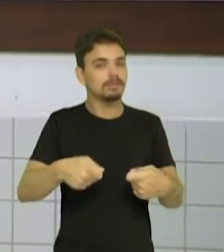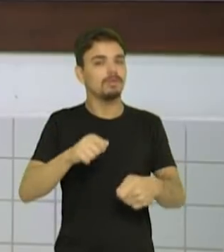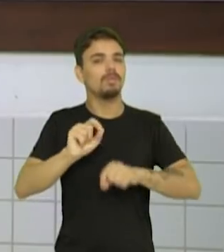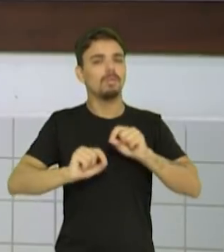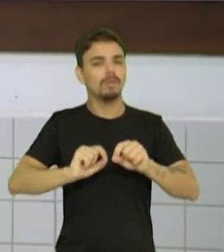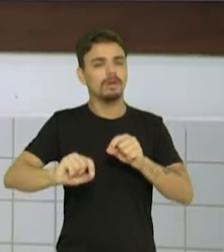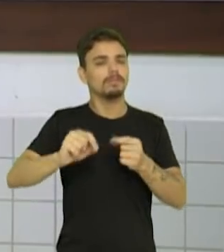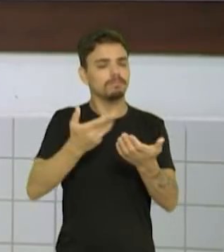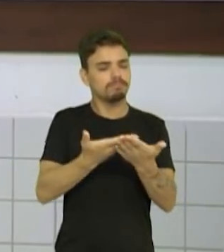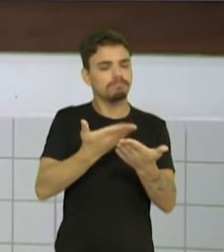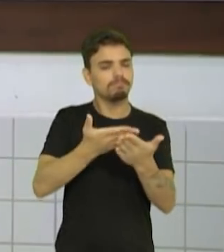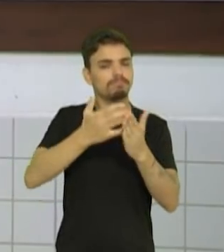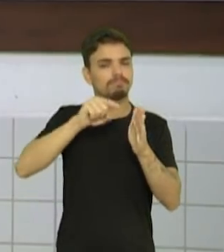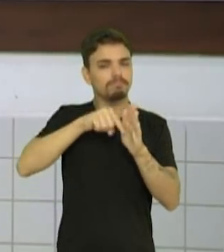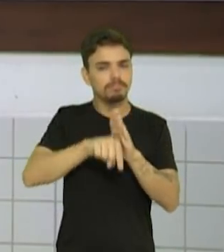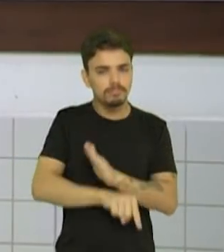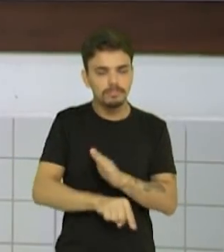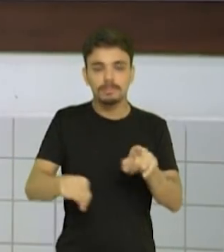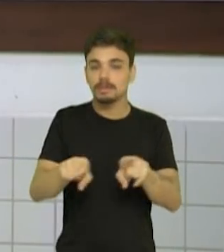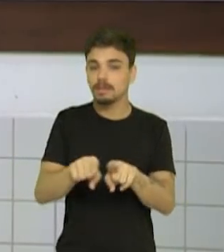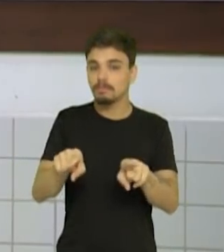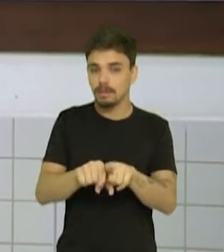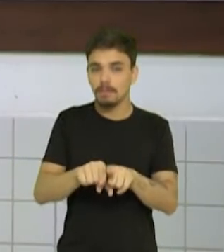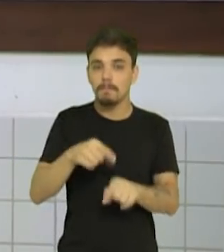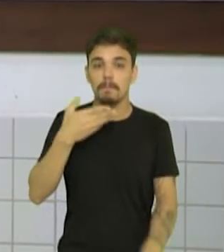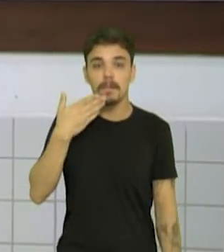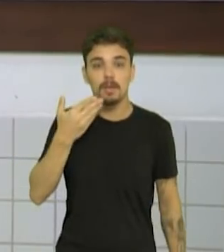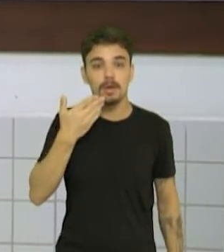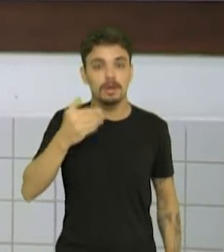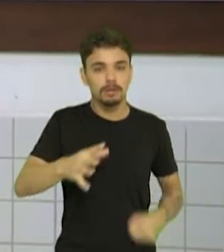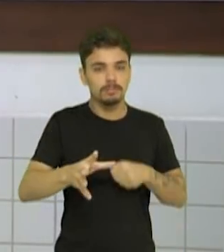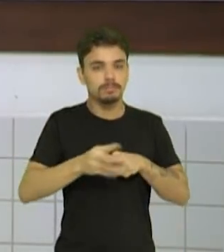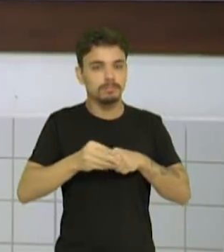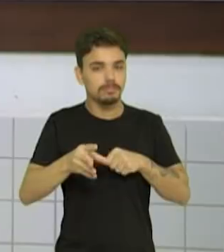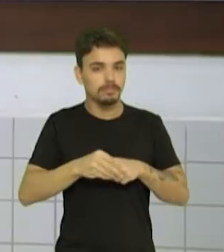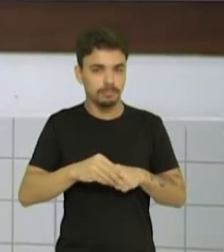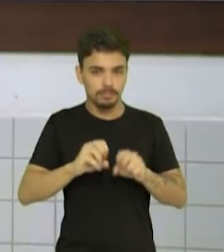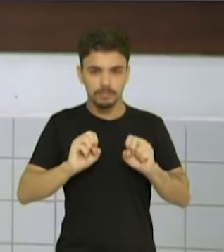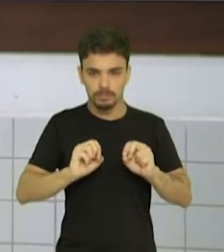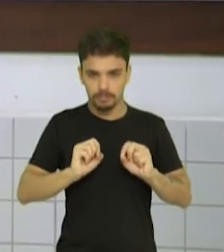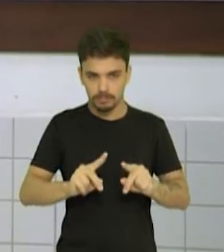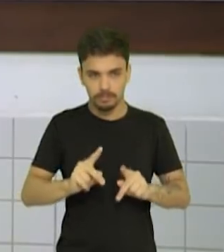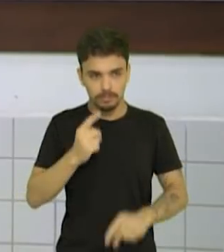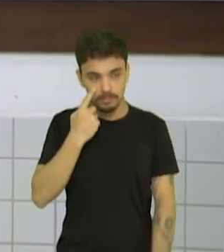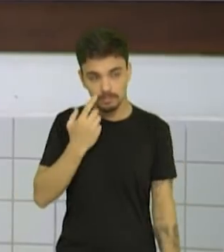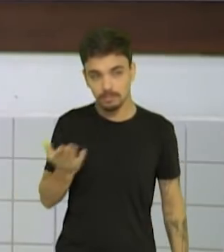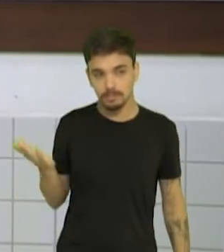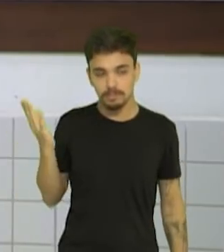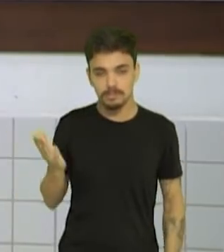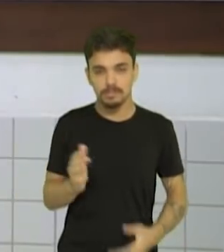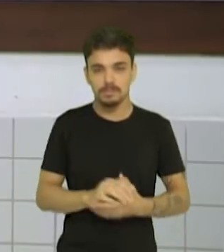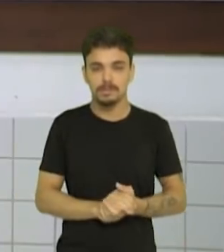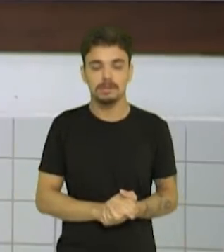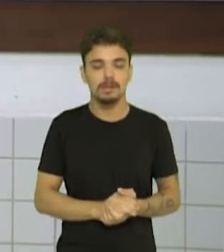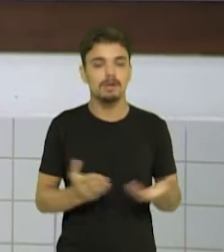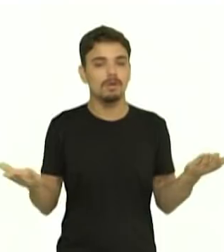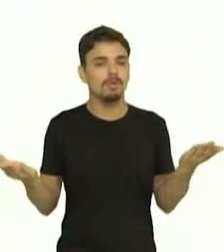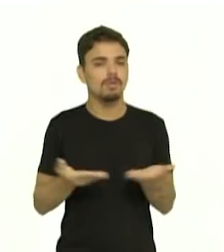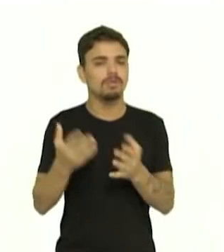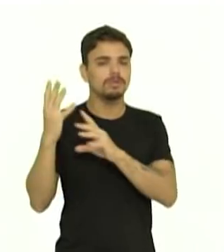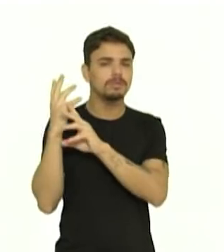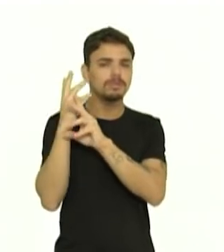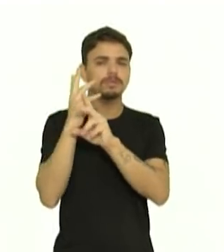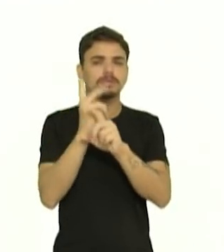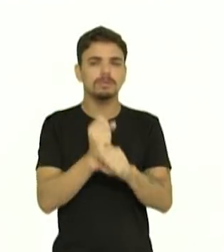sempre estar aprimorando aquilo que você já sabe. Vamos ver o que vai acontecer na aula de hoje? Hoje nós vamos então